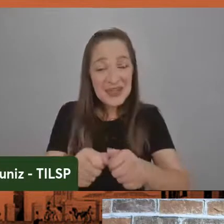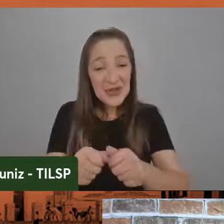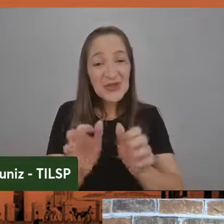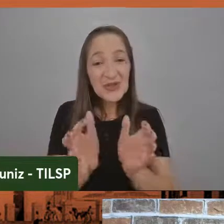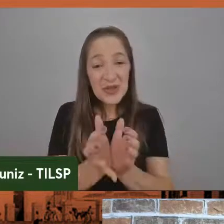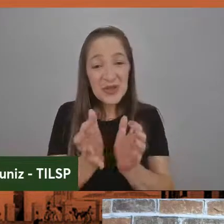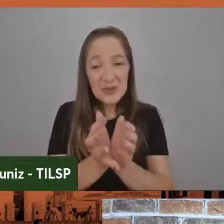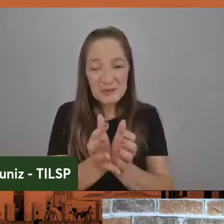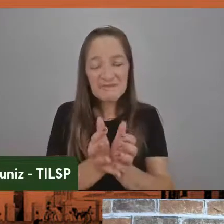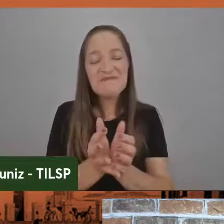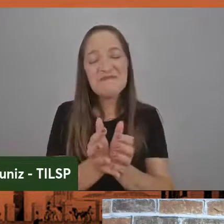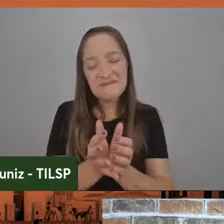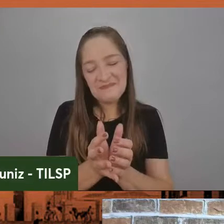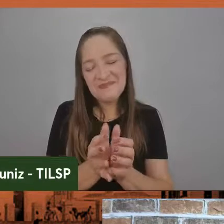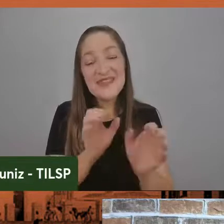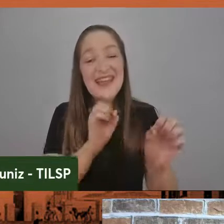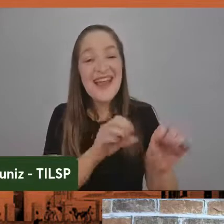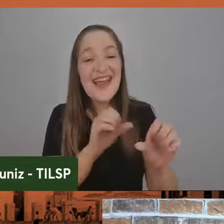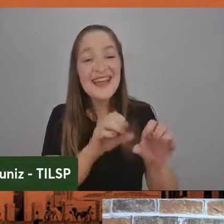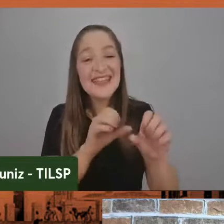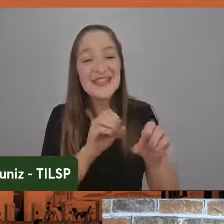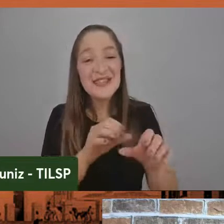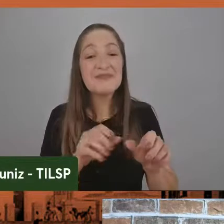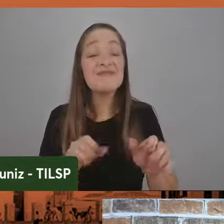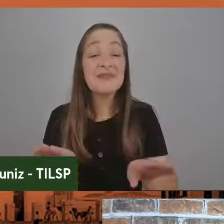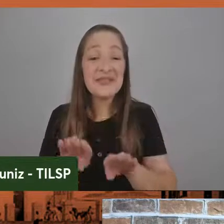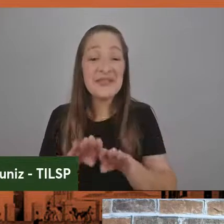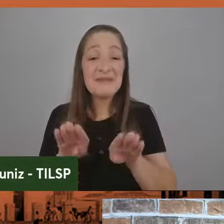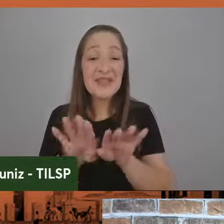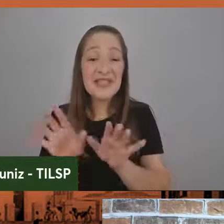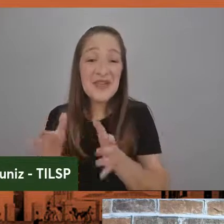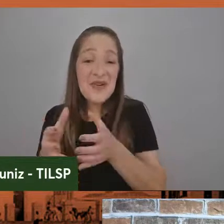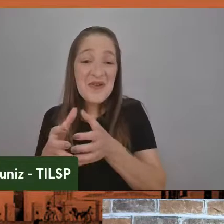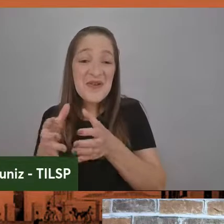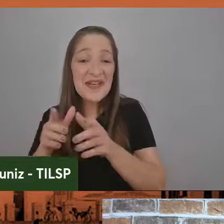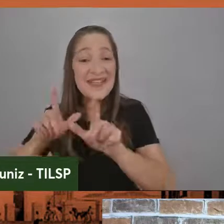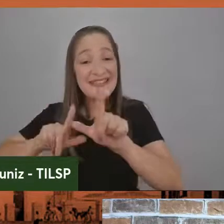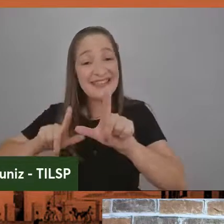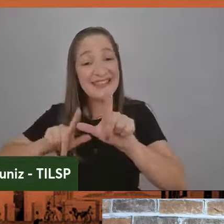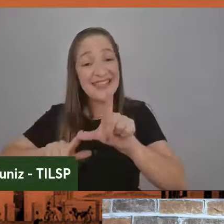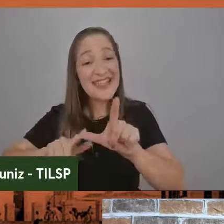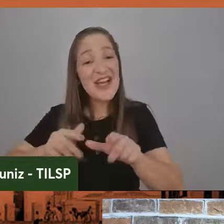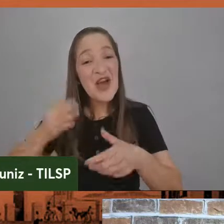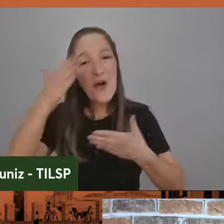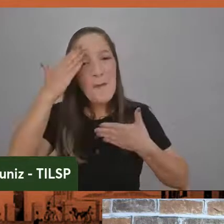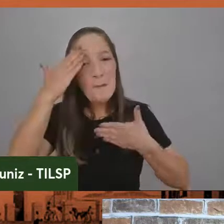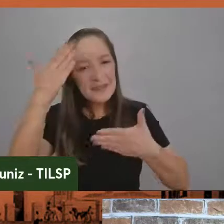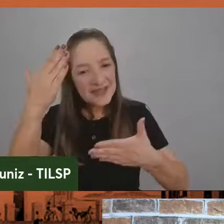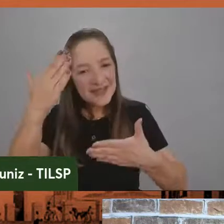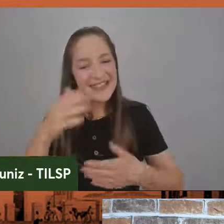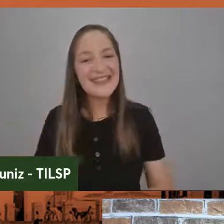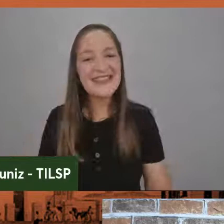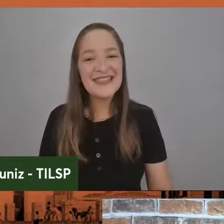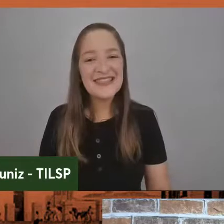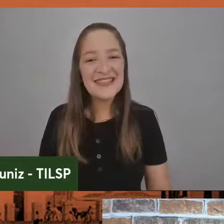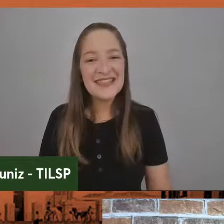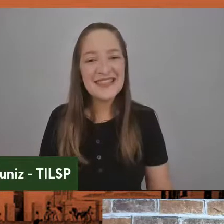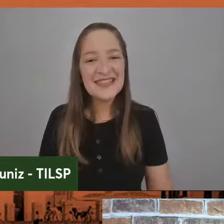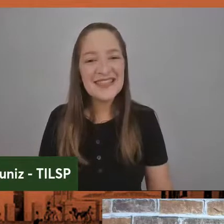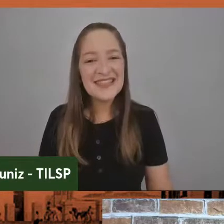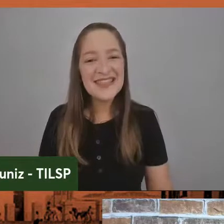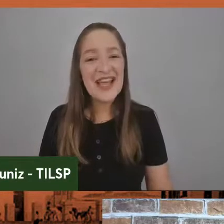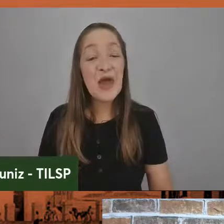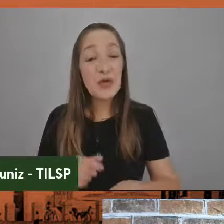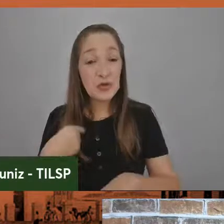companhia, a todos da Companhia da Educação, a Companhia das Letras. Obrigado a vocês também que vão conversar